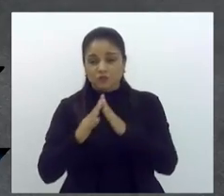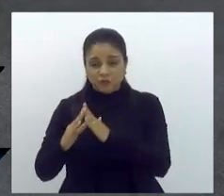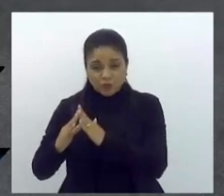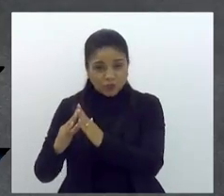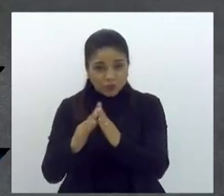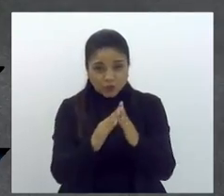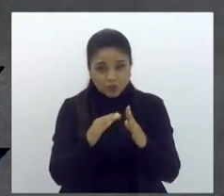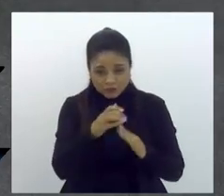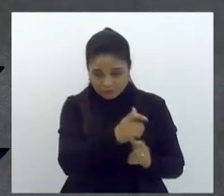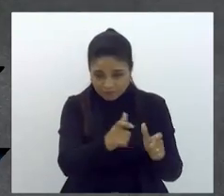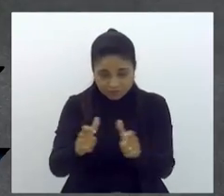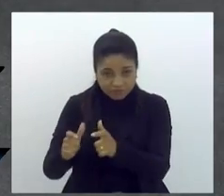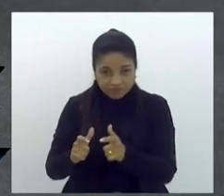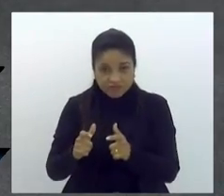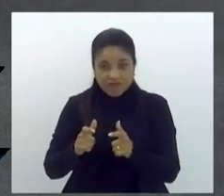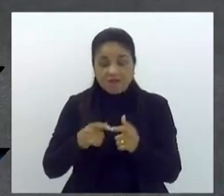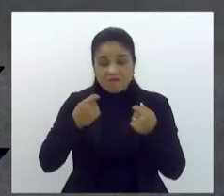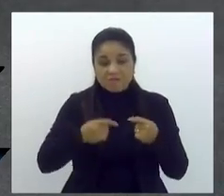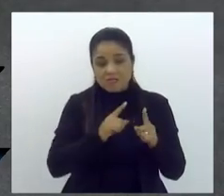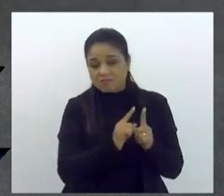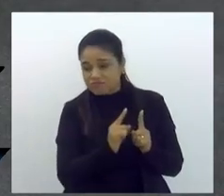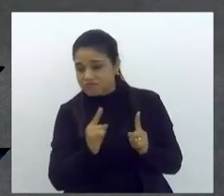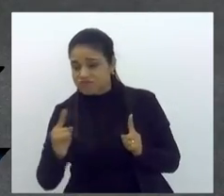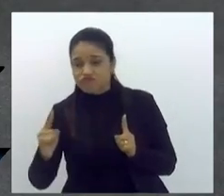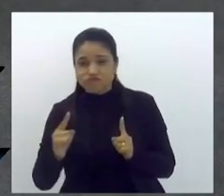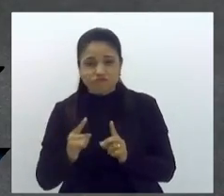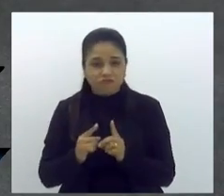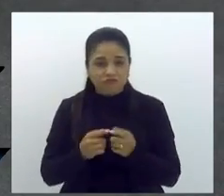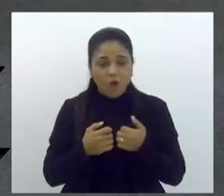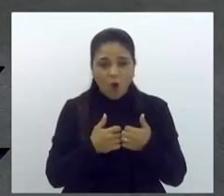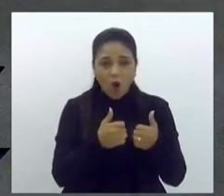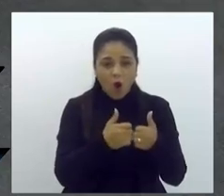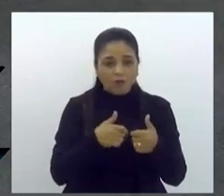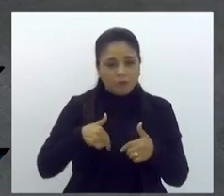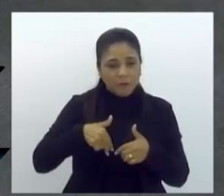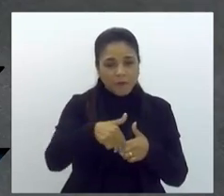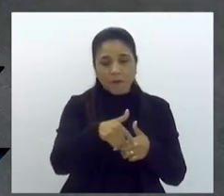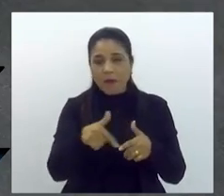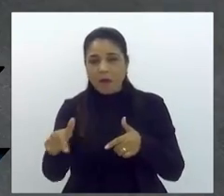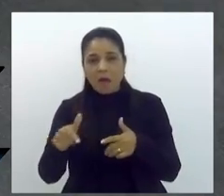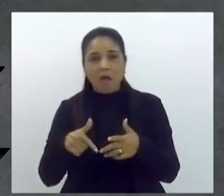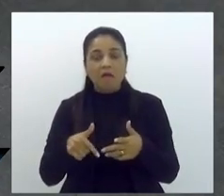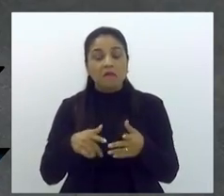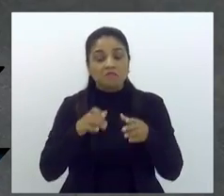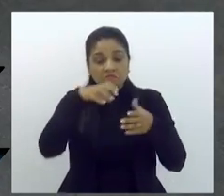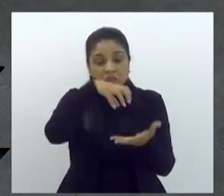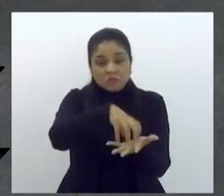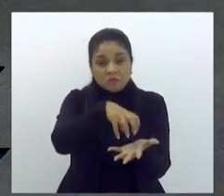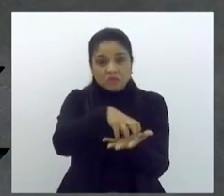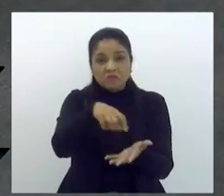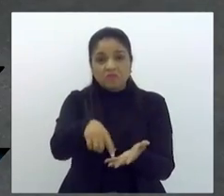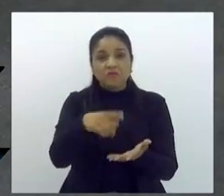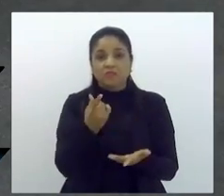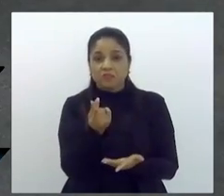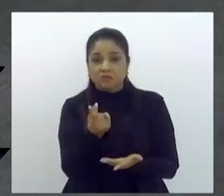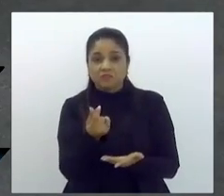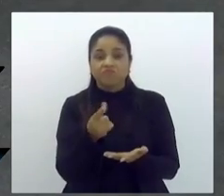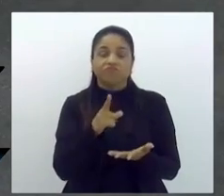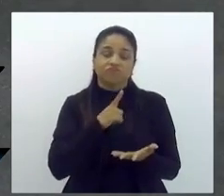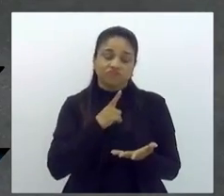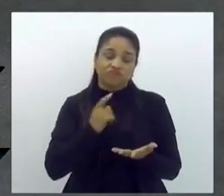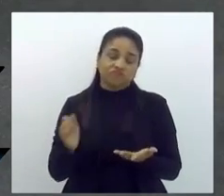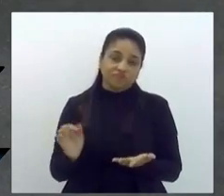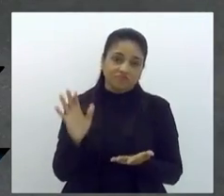precisam se deslocar ir até o centro das cidades ou outros lugares onde concentração de poder aquisitivo e portanto